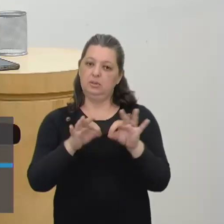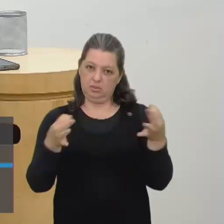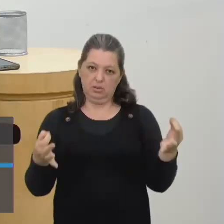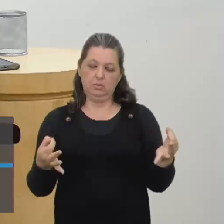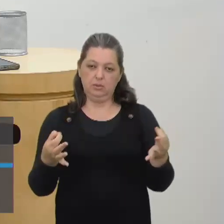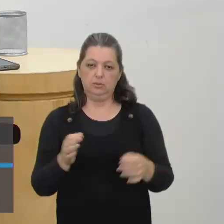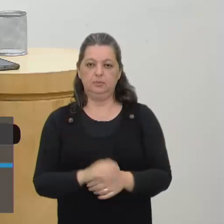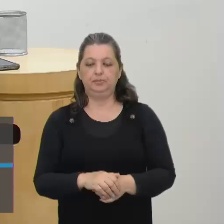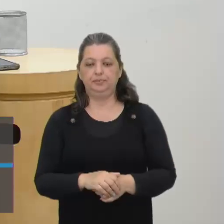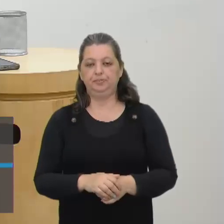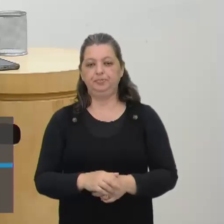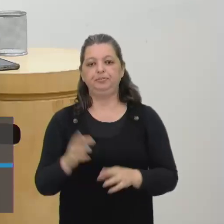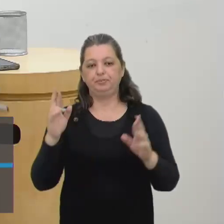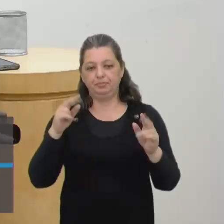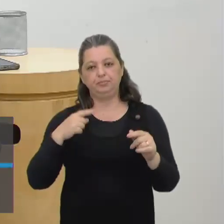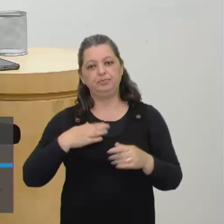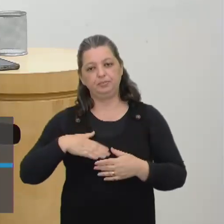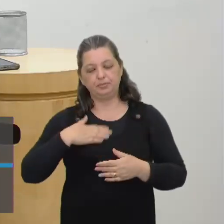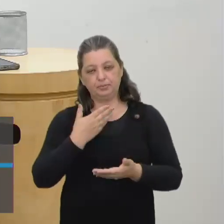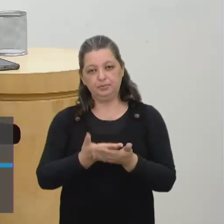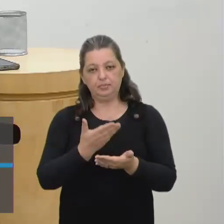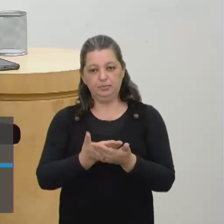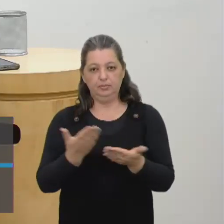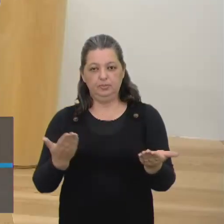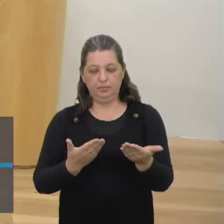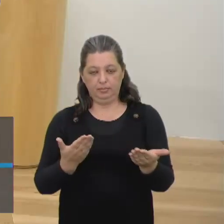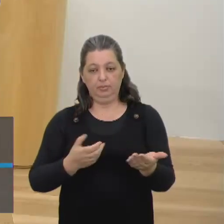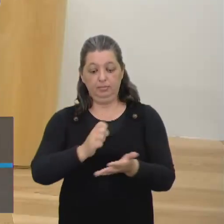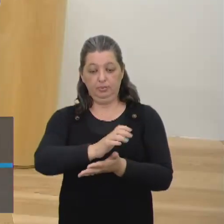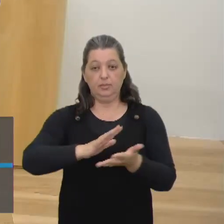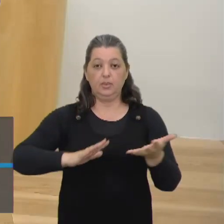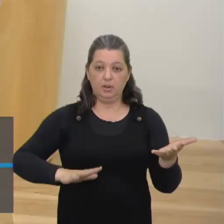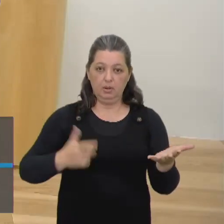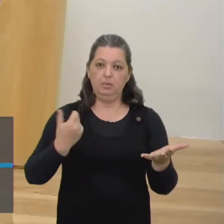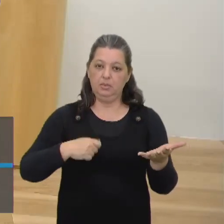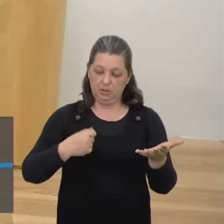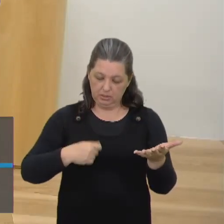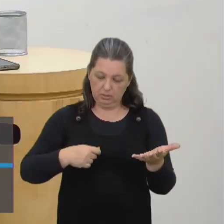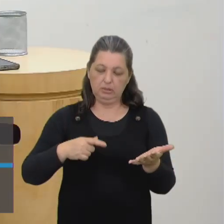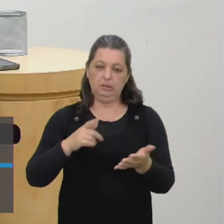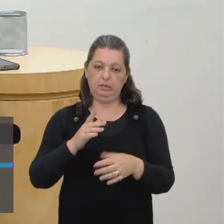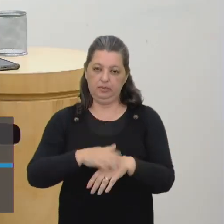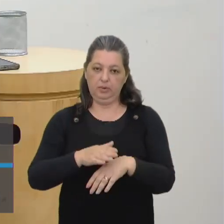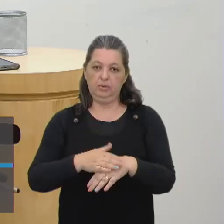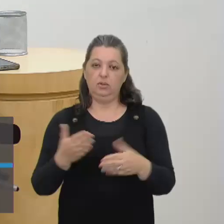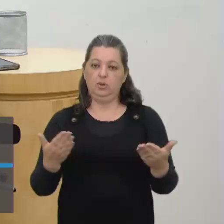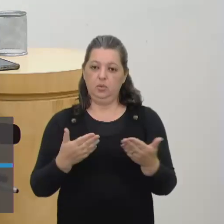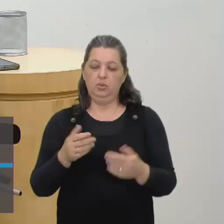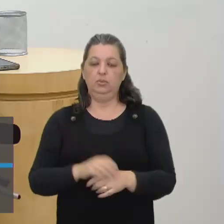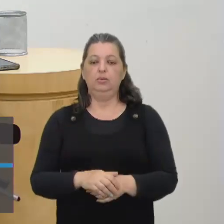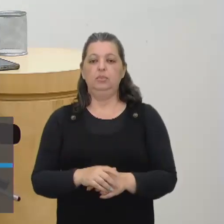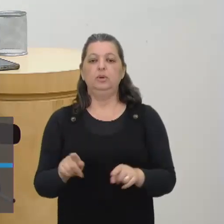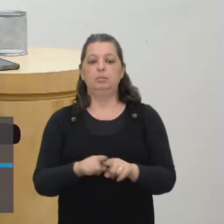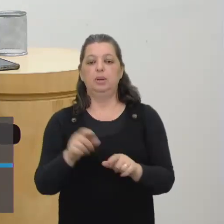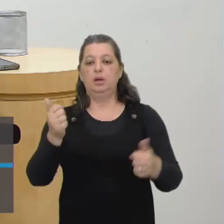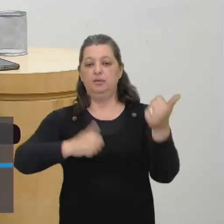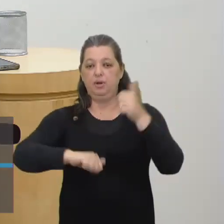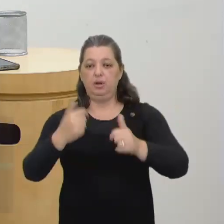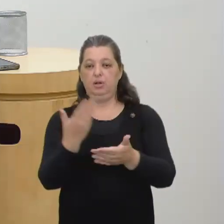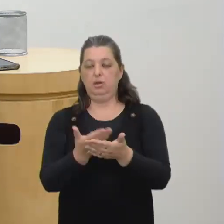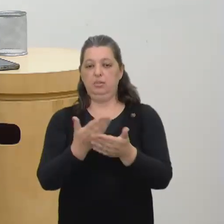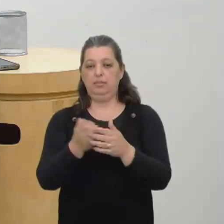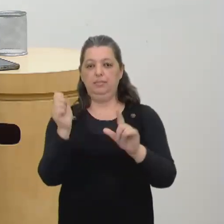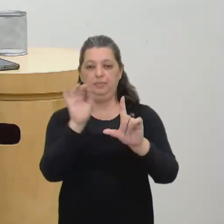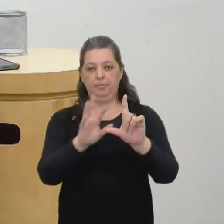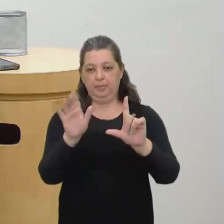tá bom? Espero que você tenha gostado da aula de hoje. Não esqueça de fazer a tarefa referente à aula de hoje, tá bom? E não esqueça de avaliar a minha aula. Então, vai